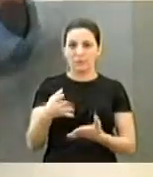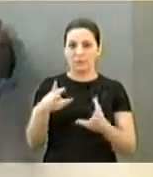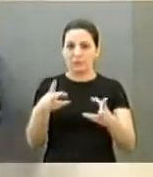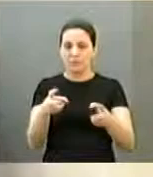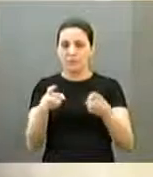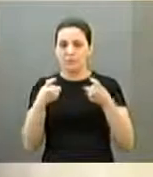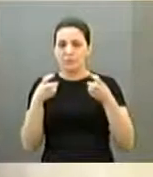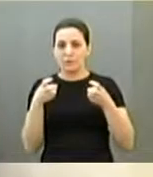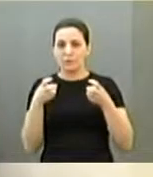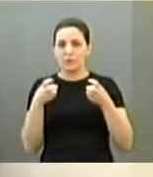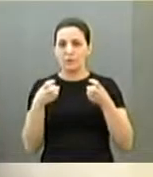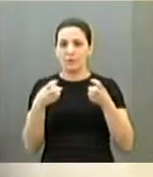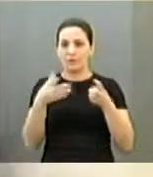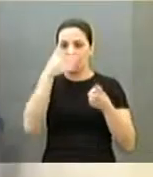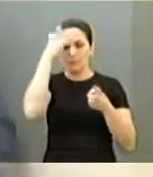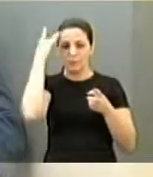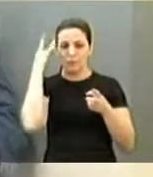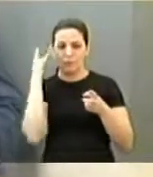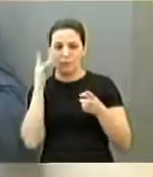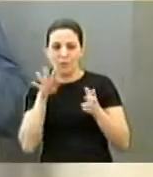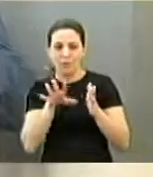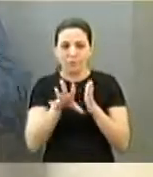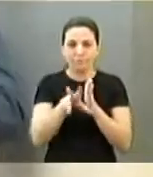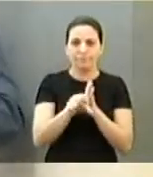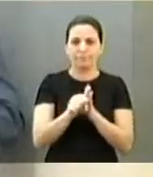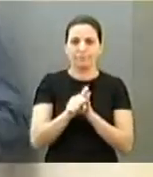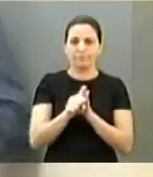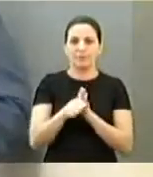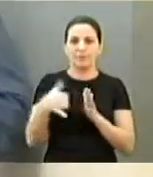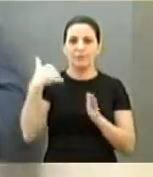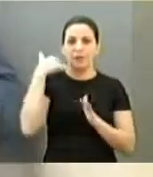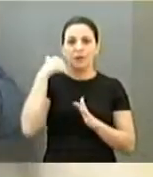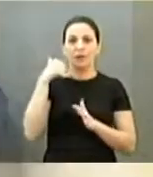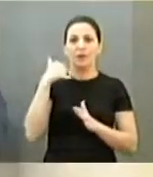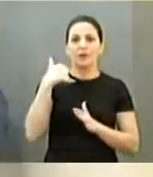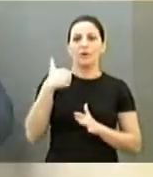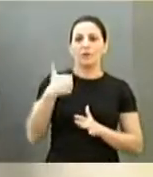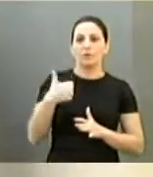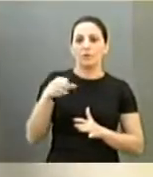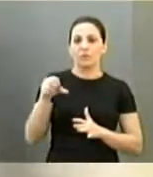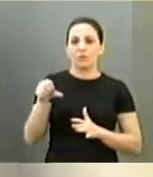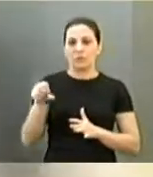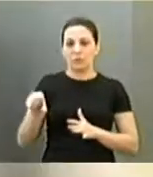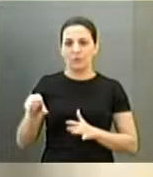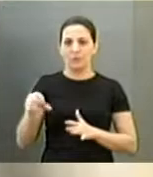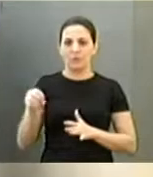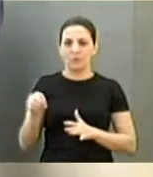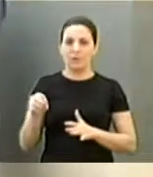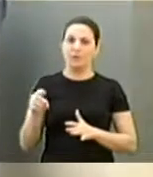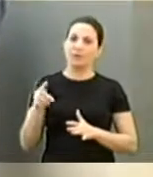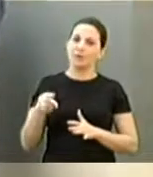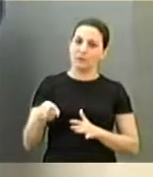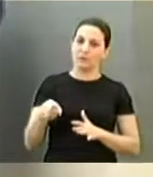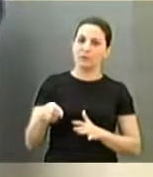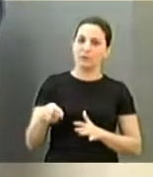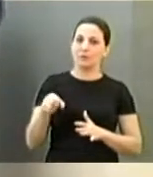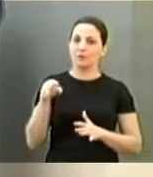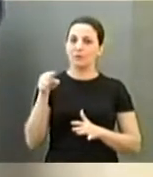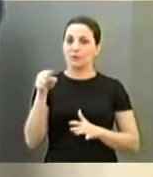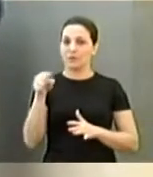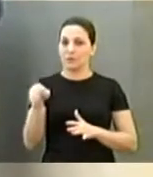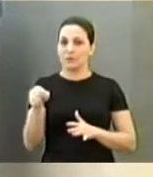percebeu que alguém está sendo assaltado. Você vai ligar para o 190. E esse 190, Adilson Vital, será